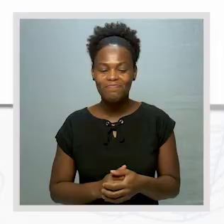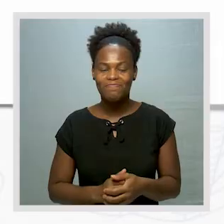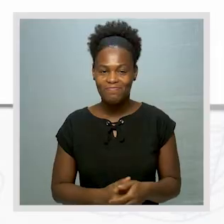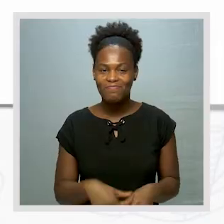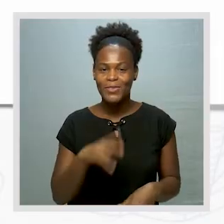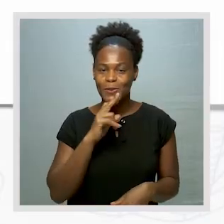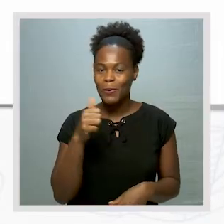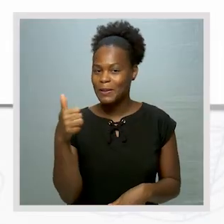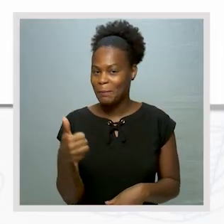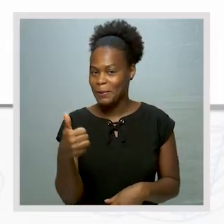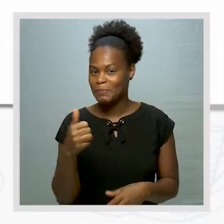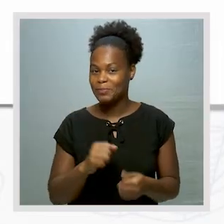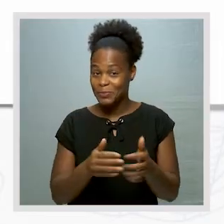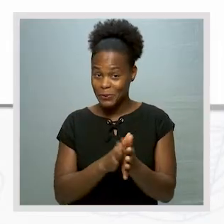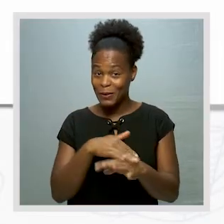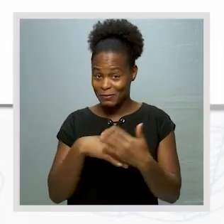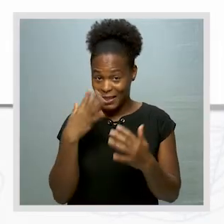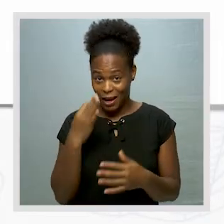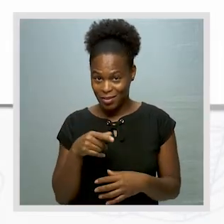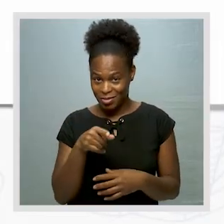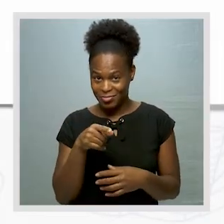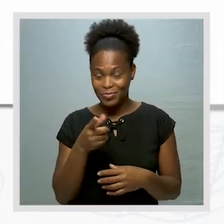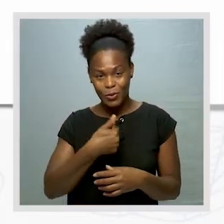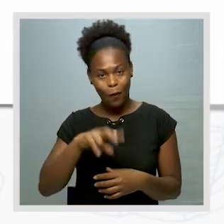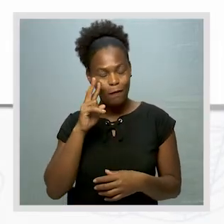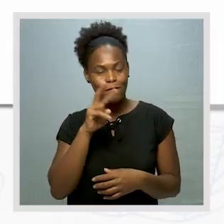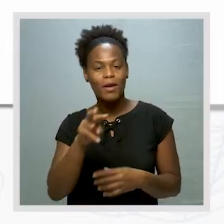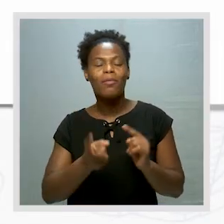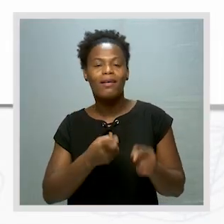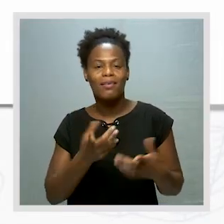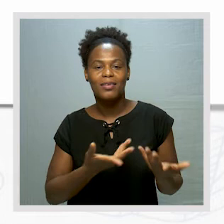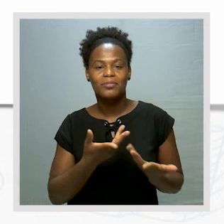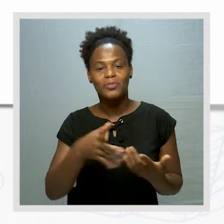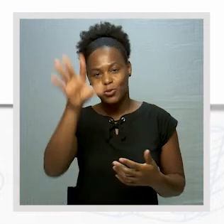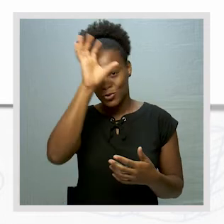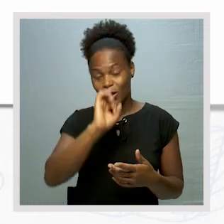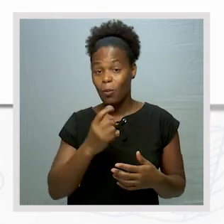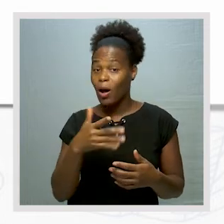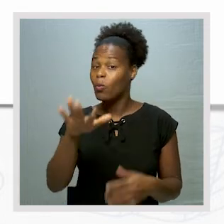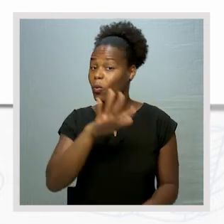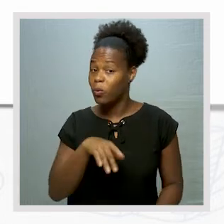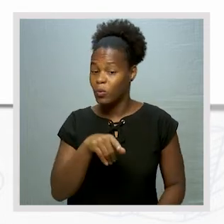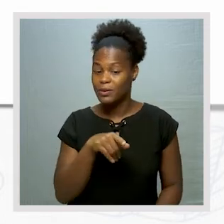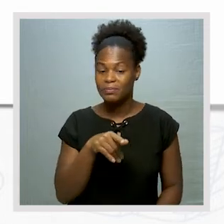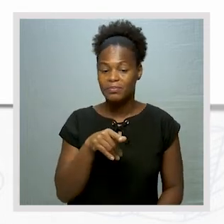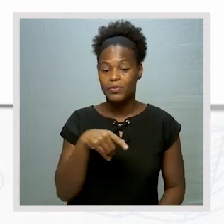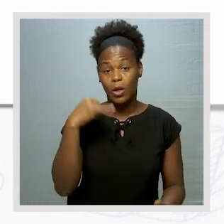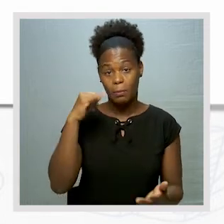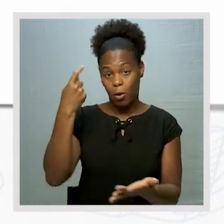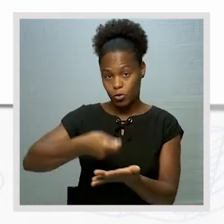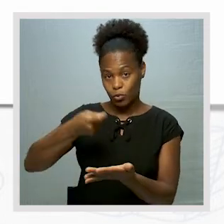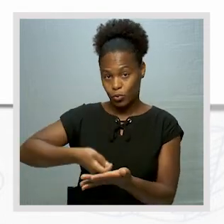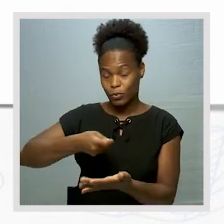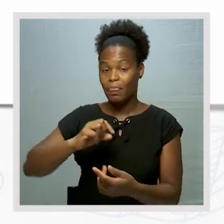opção B. Todos fizeram assim? Vimos que o Estado, ao utilizar